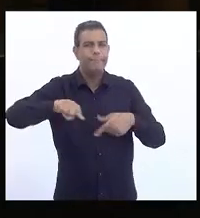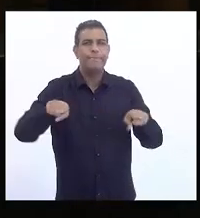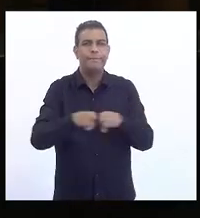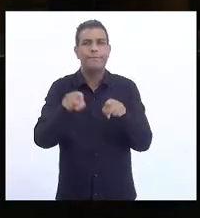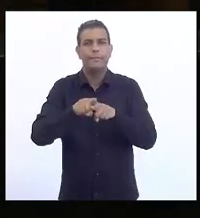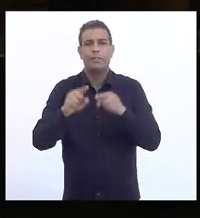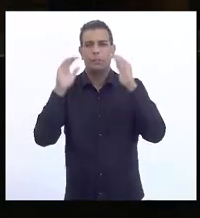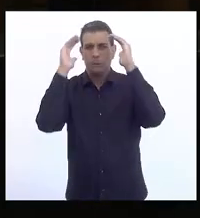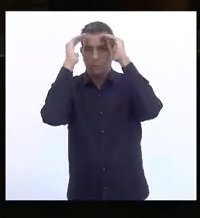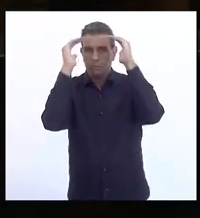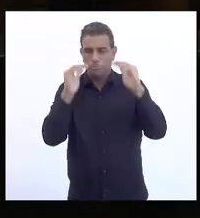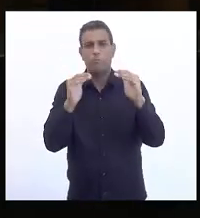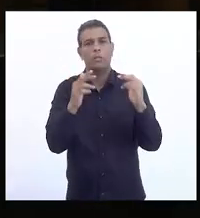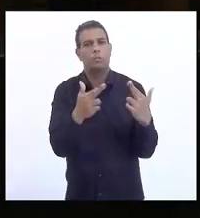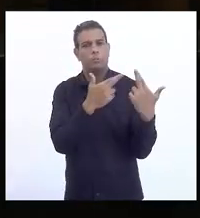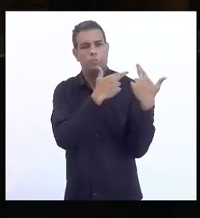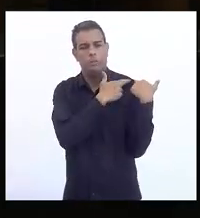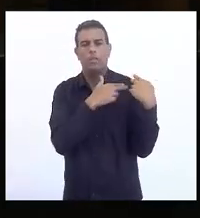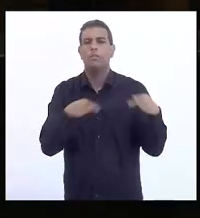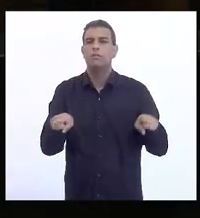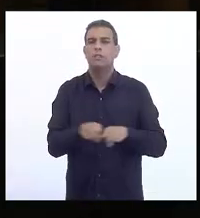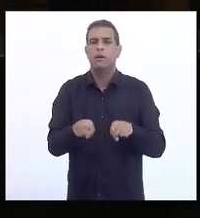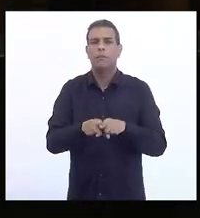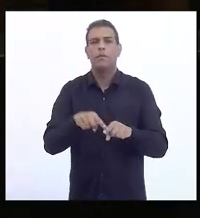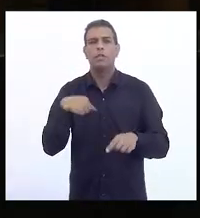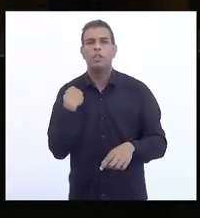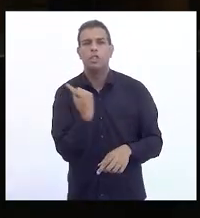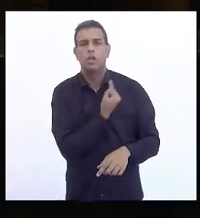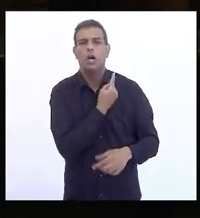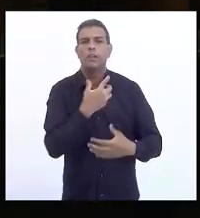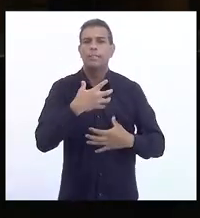com muita responsabilidade e com